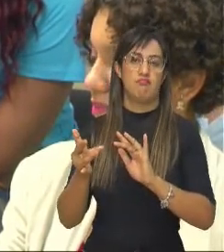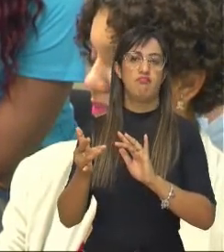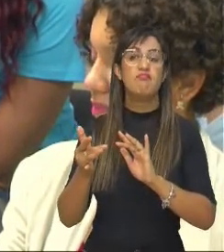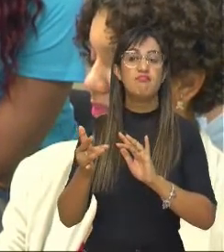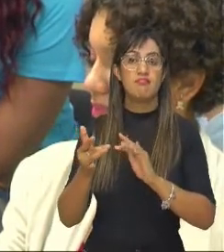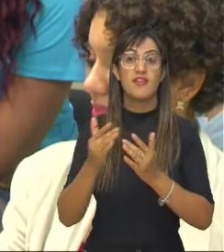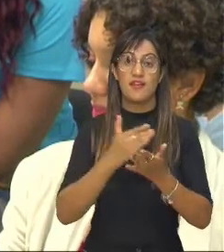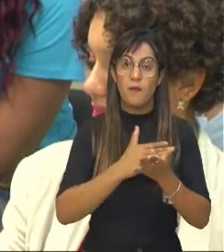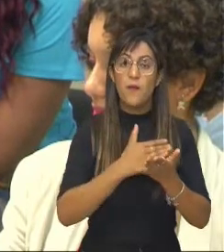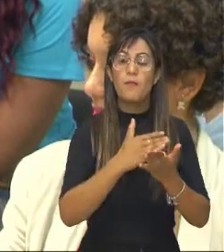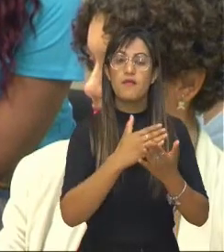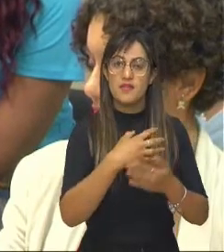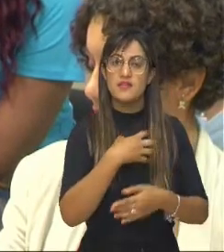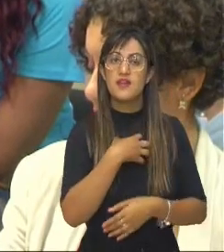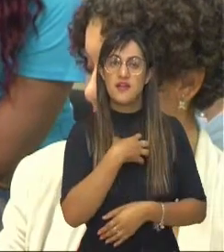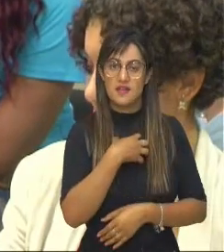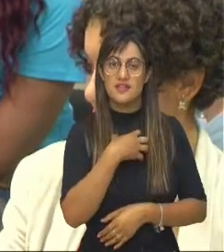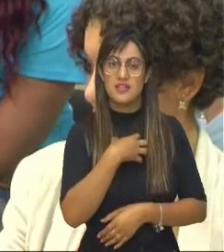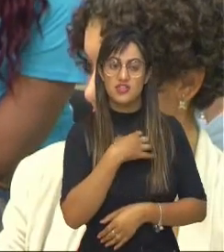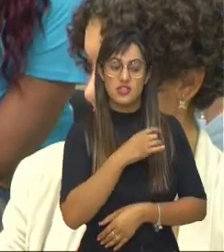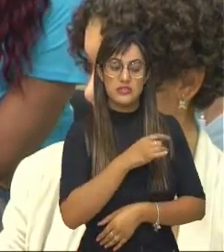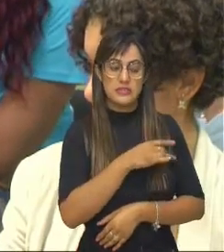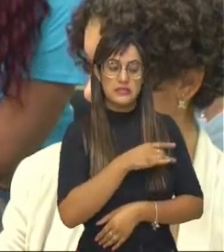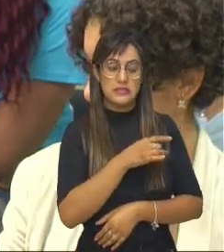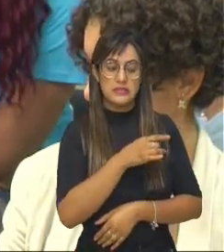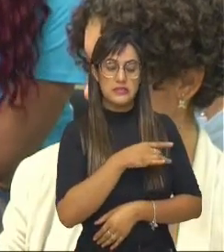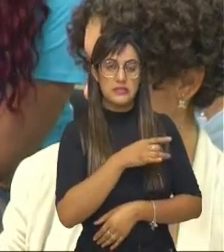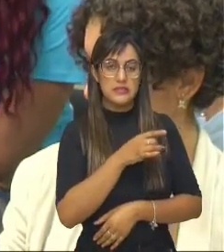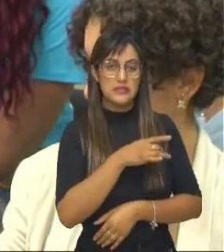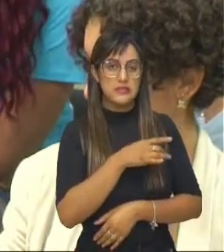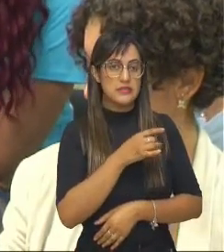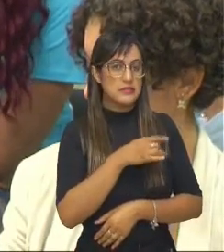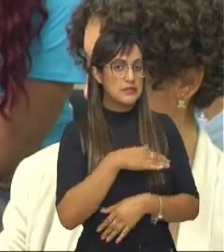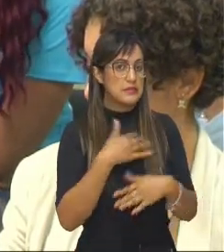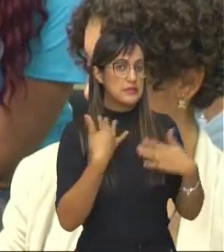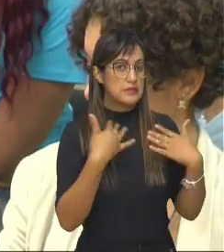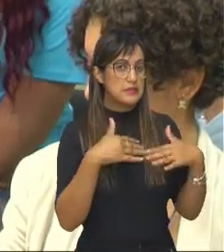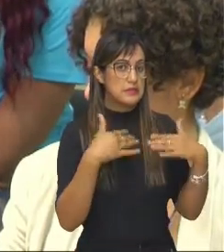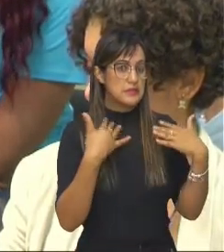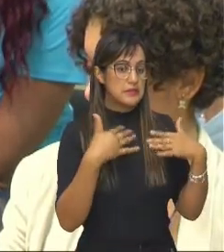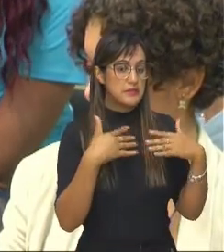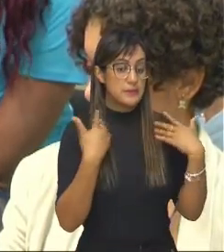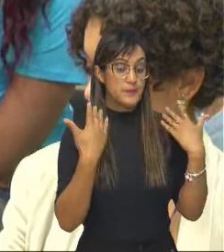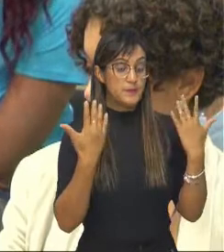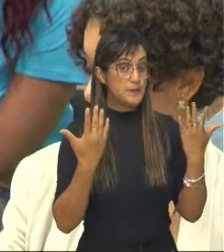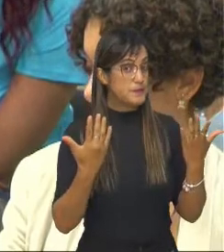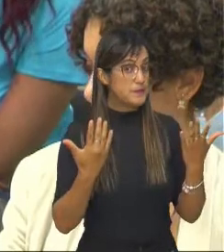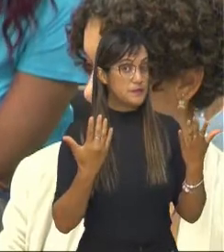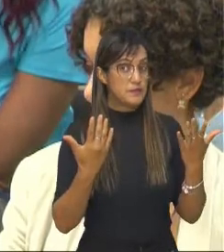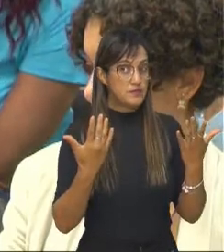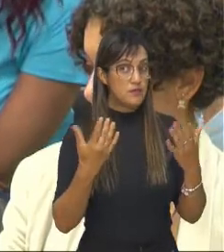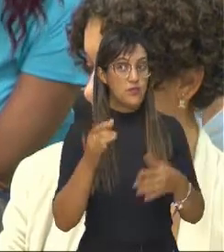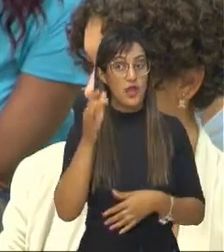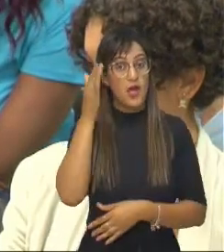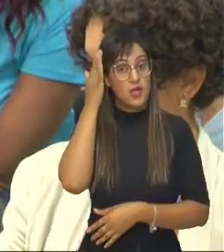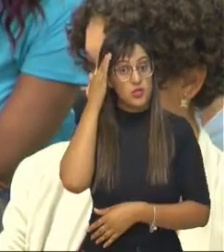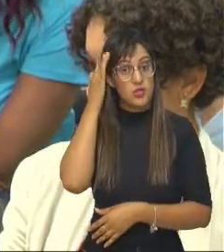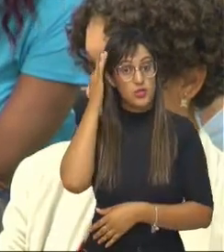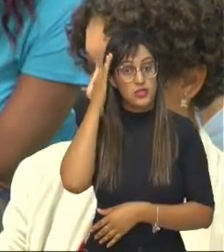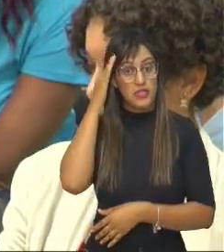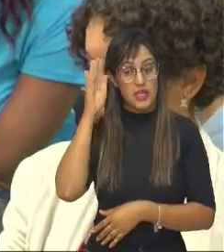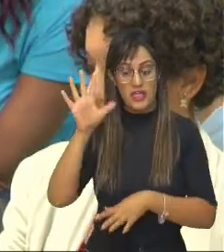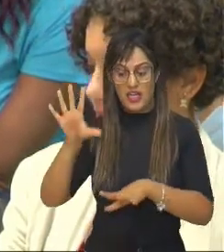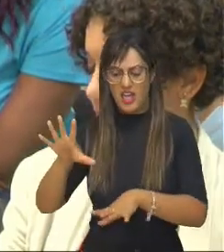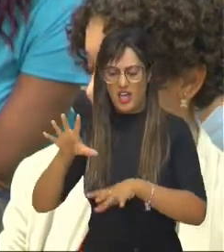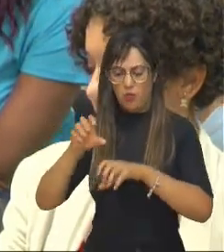sentir esses primeiros medinhos, um medo que eu não sei dar nome, eu só sei que ele pega a gente pelo pé e puxa, né?